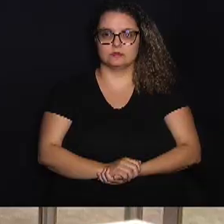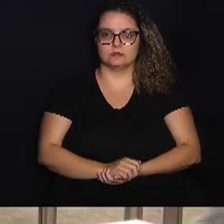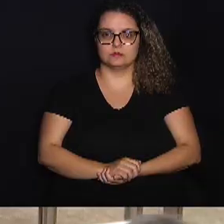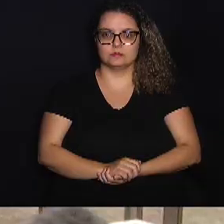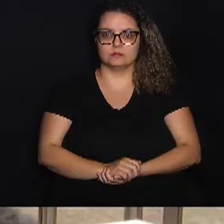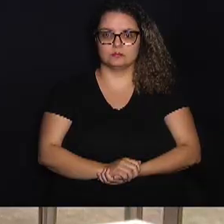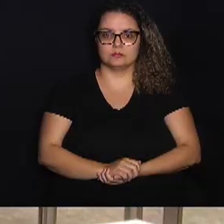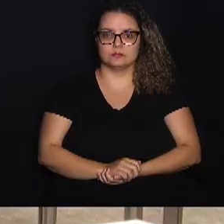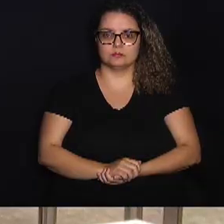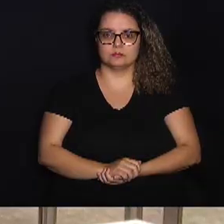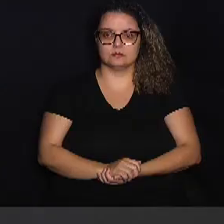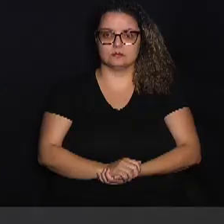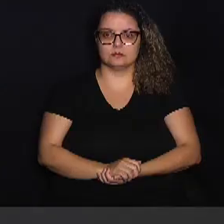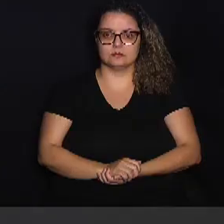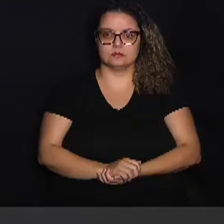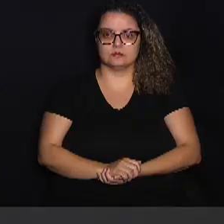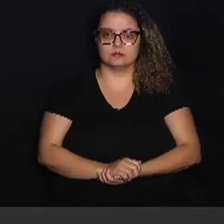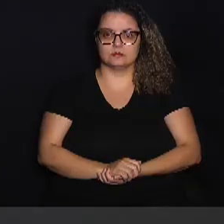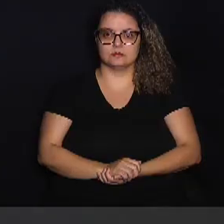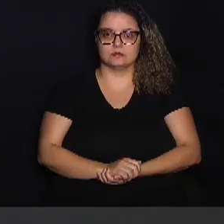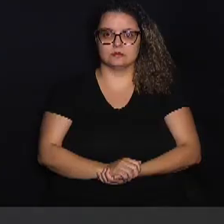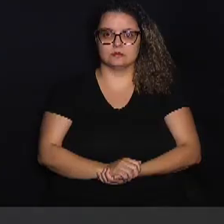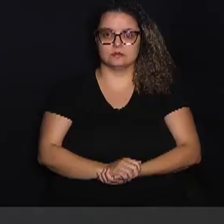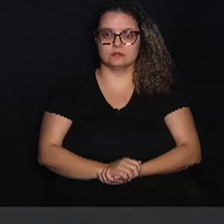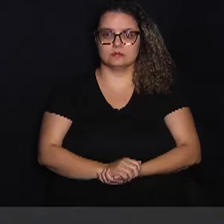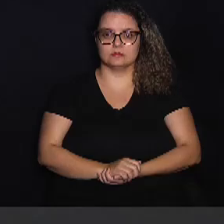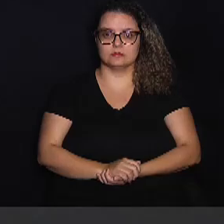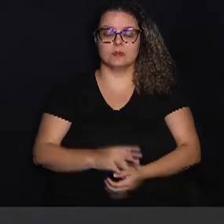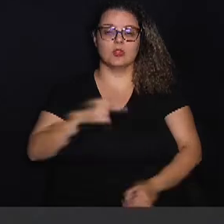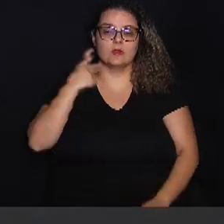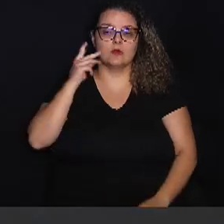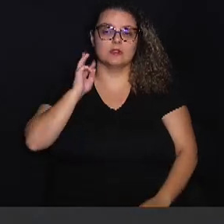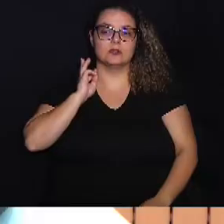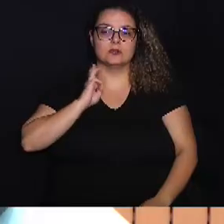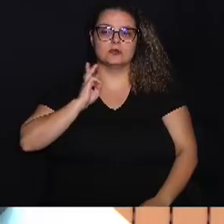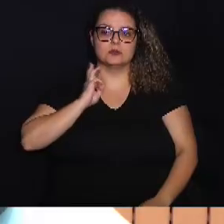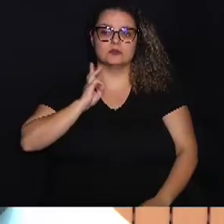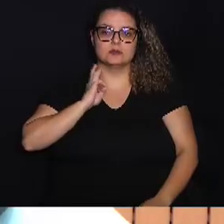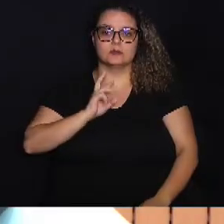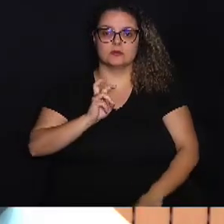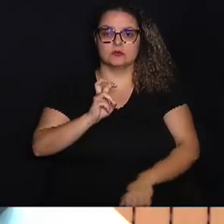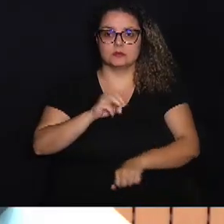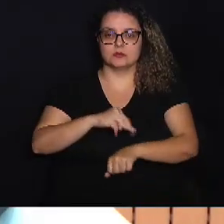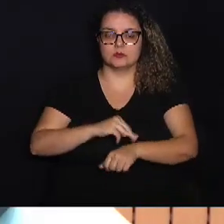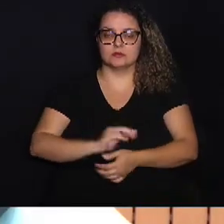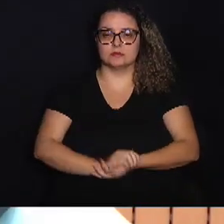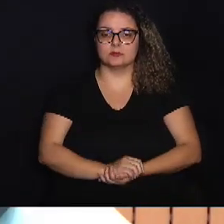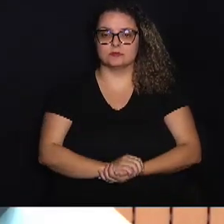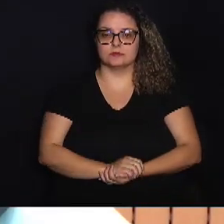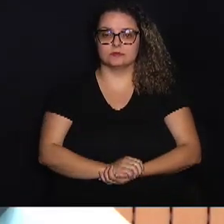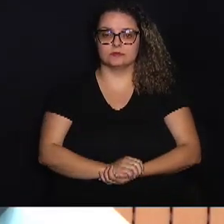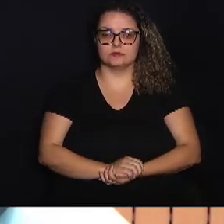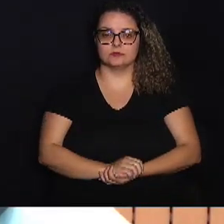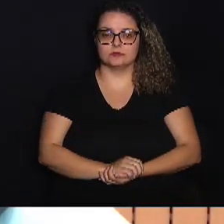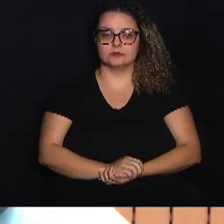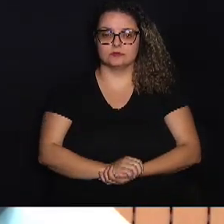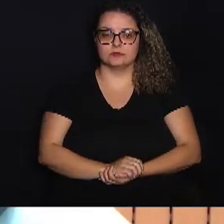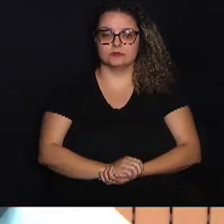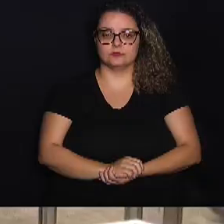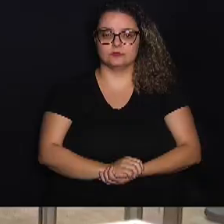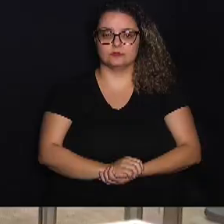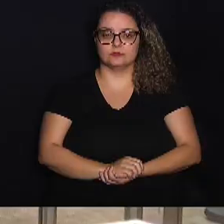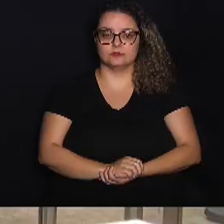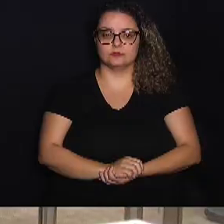inscrito próximo Vereador inscrito é Vereador Cecílio Santos Vereador Cecílio Santos tem a palavra por até 5 minutos